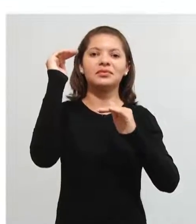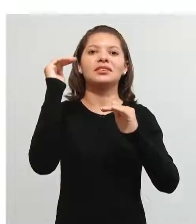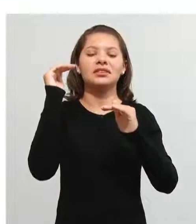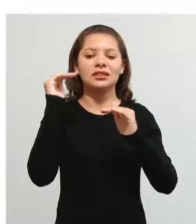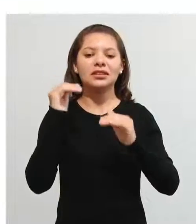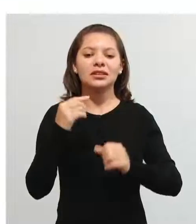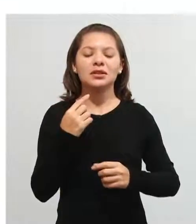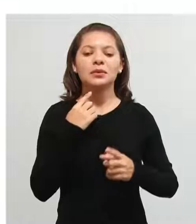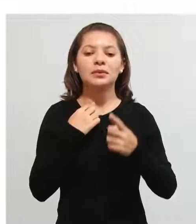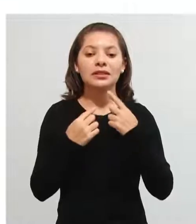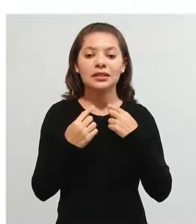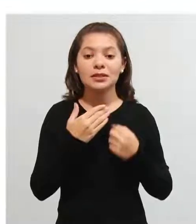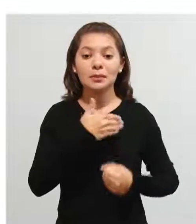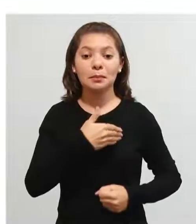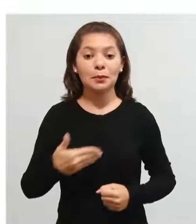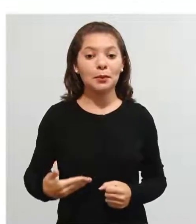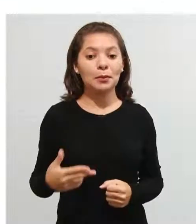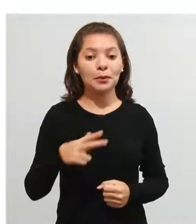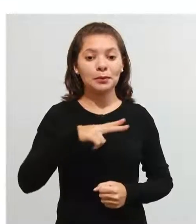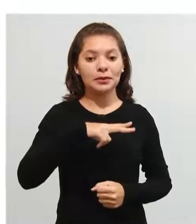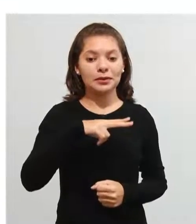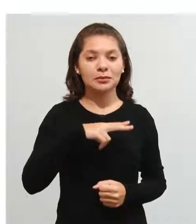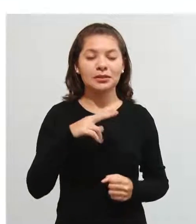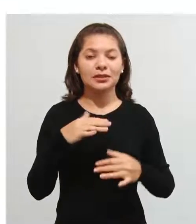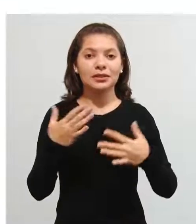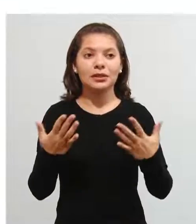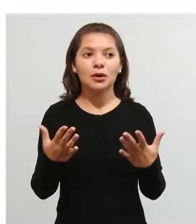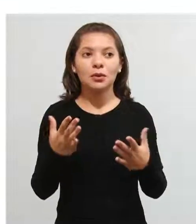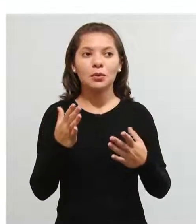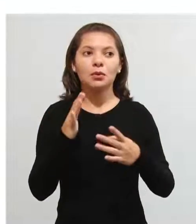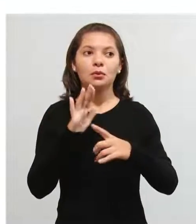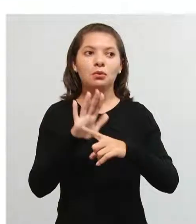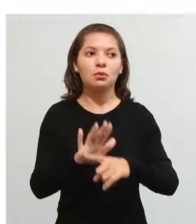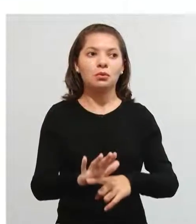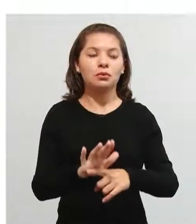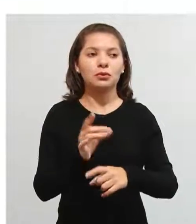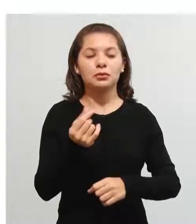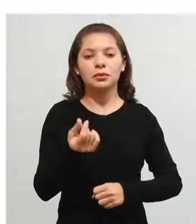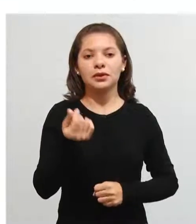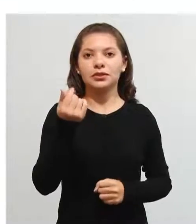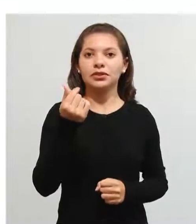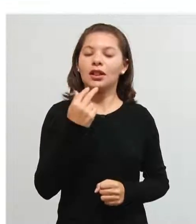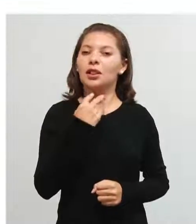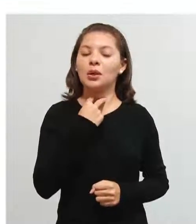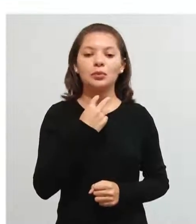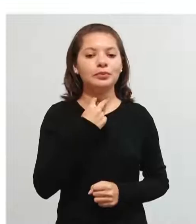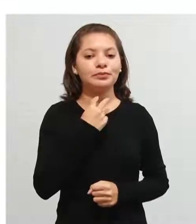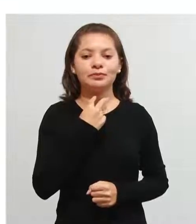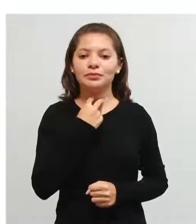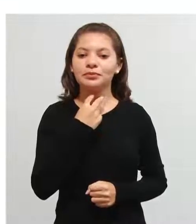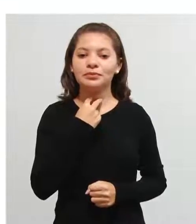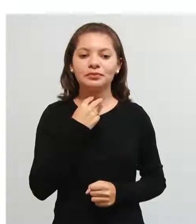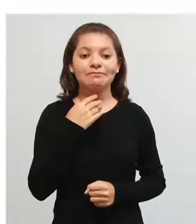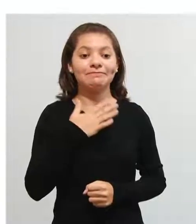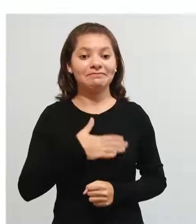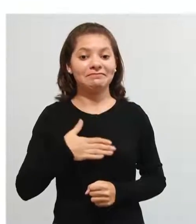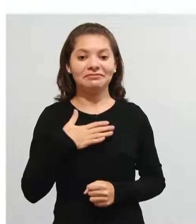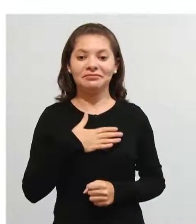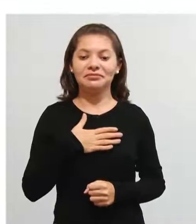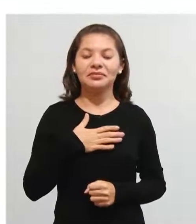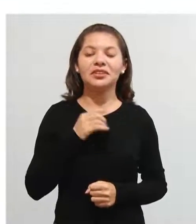público sobre o interesse privado. Portanto, o contribuinte não pode, a seu bel prazer,